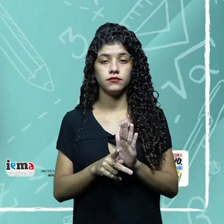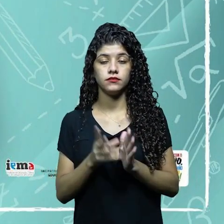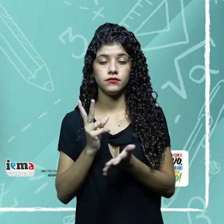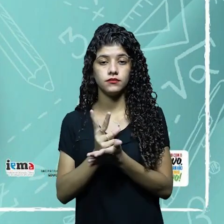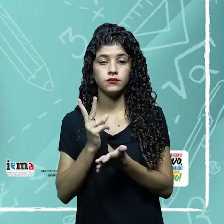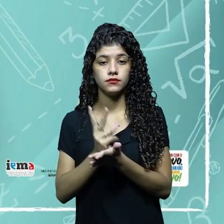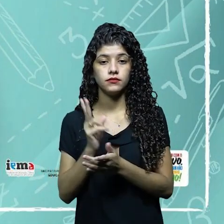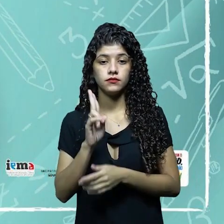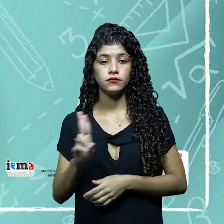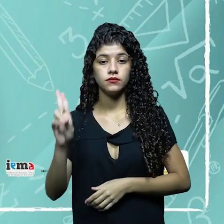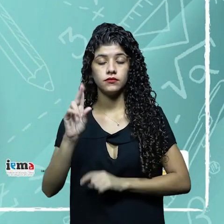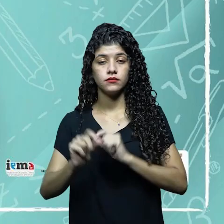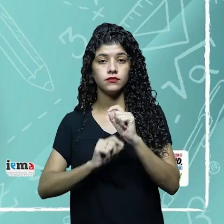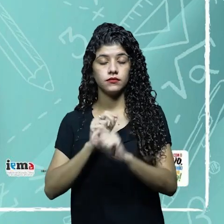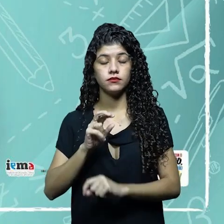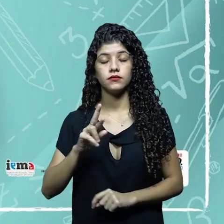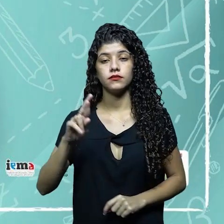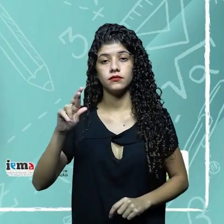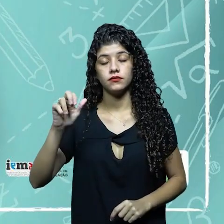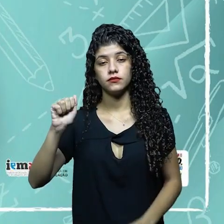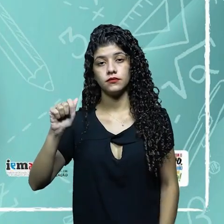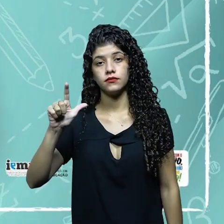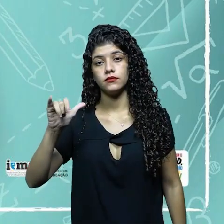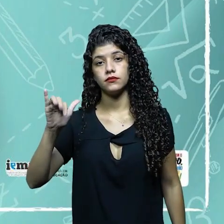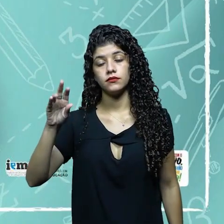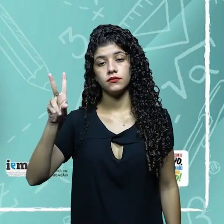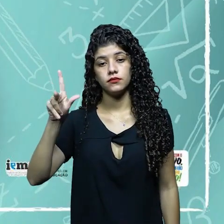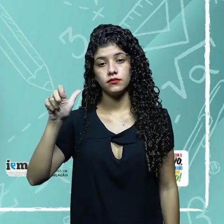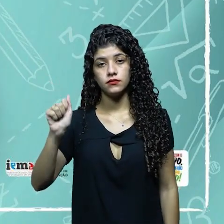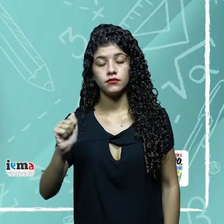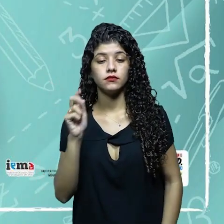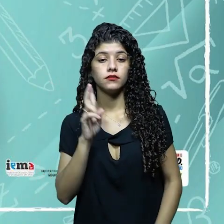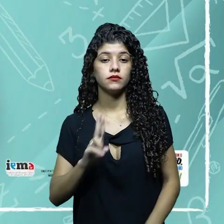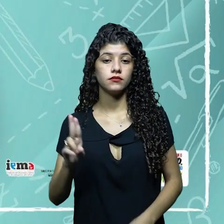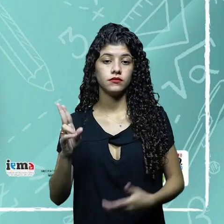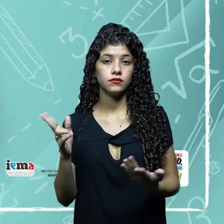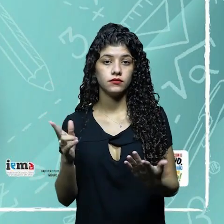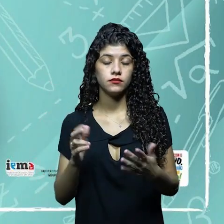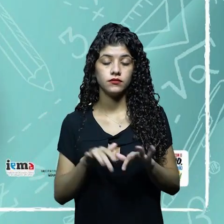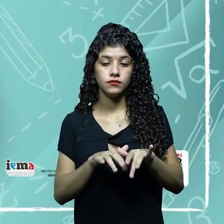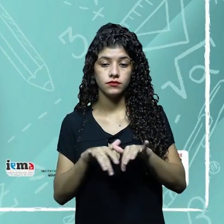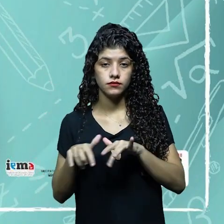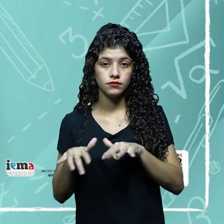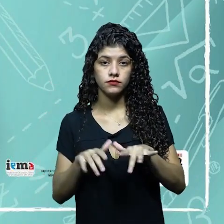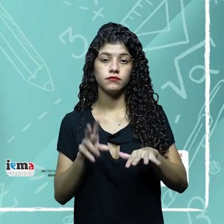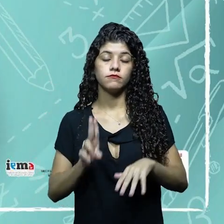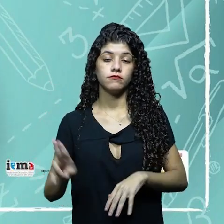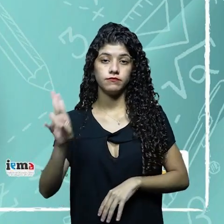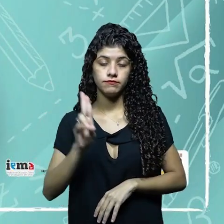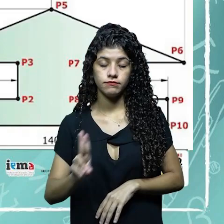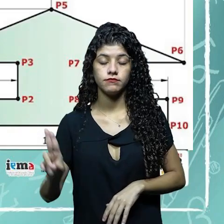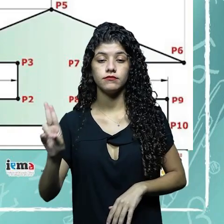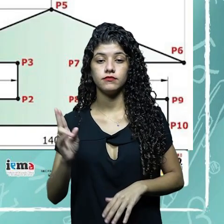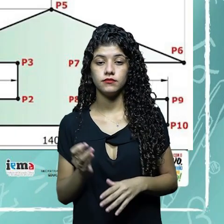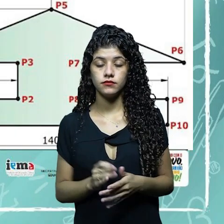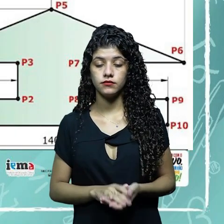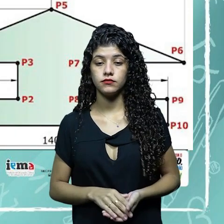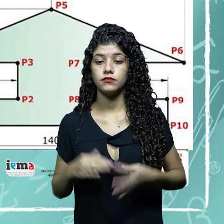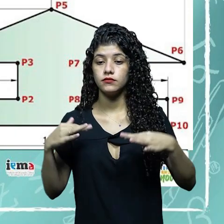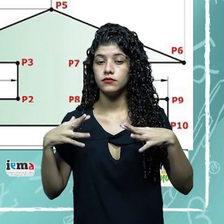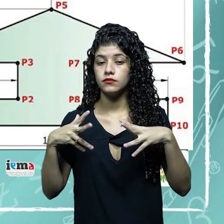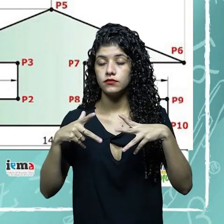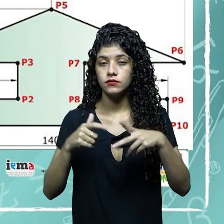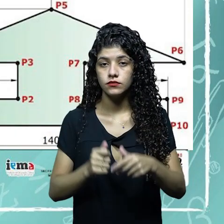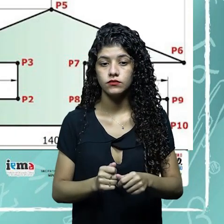muito a relativa porque ele utiliza muito o teclado. Então, ele chama todos os pontos